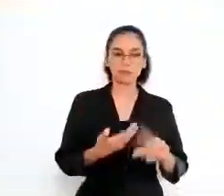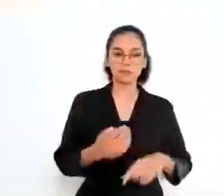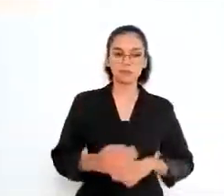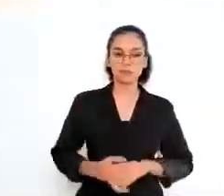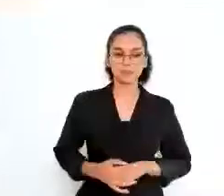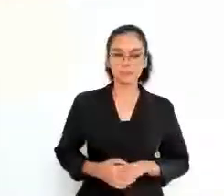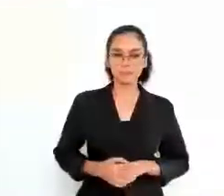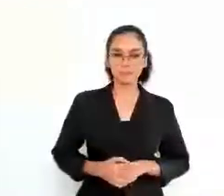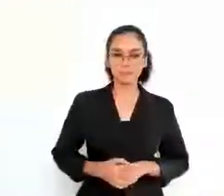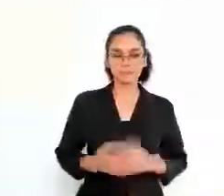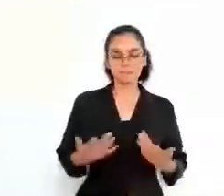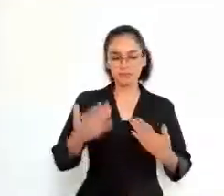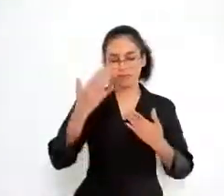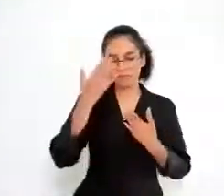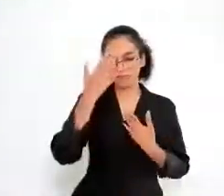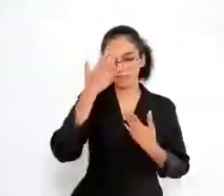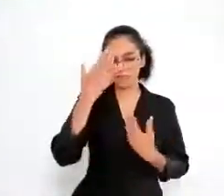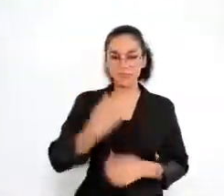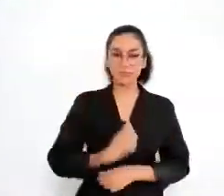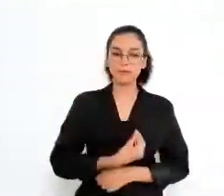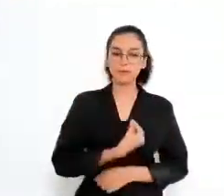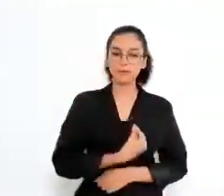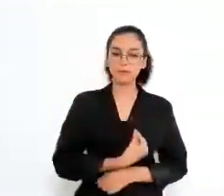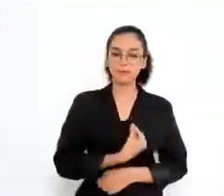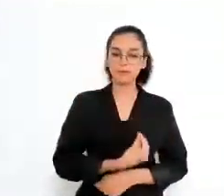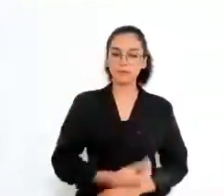nosso agradecimento pela presença.